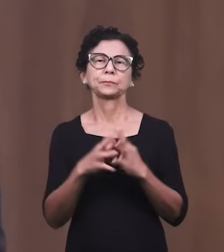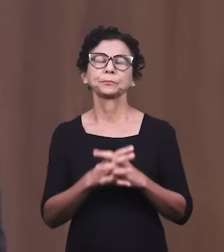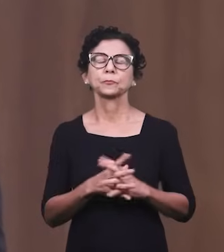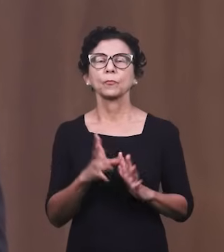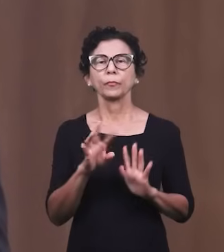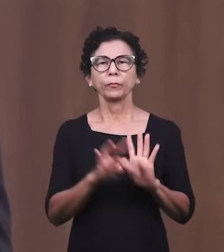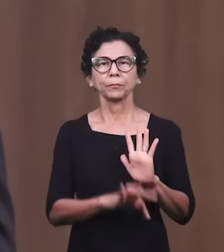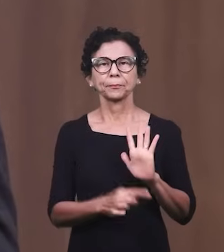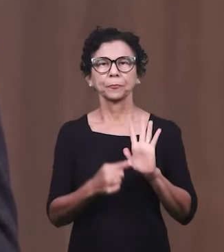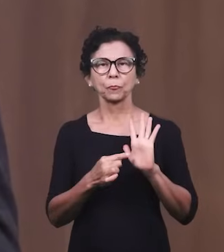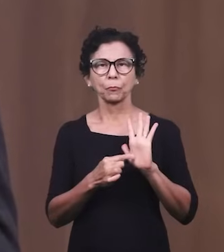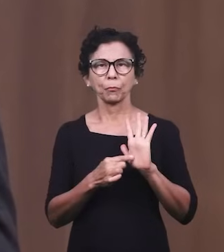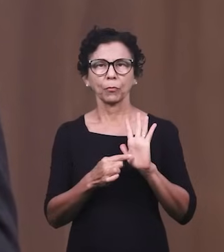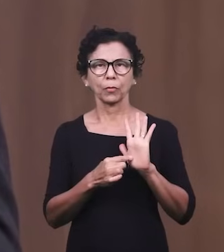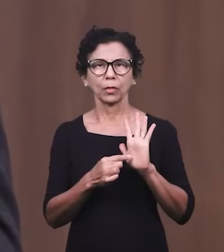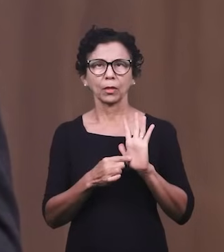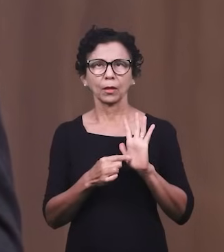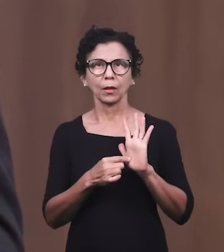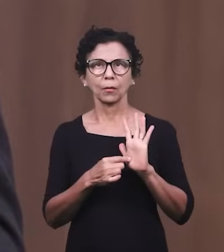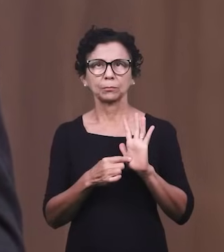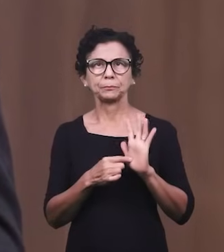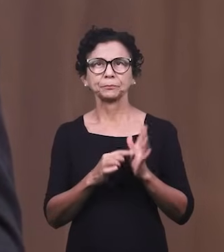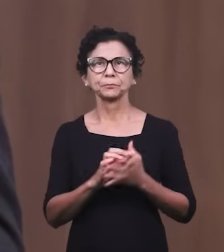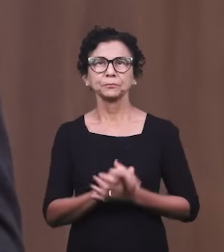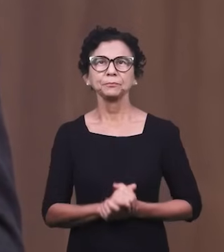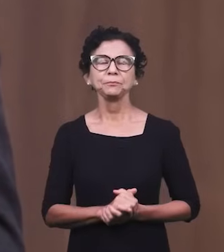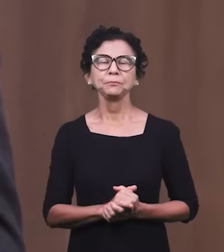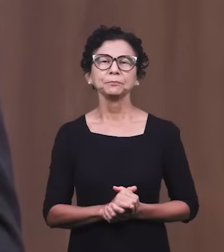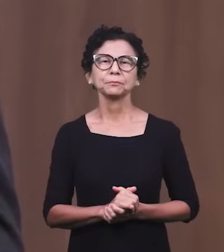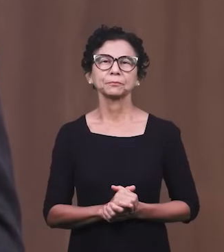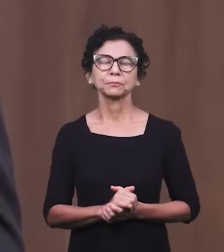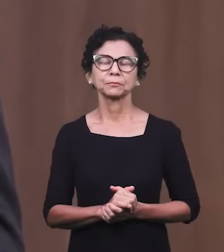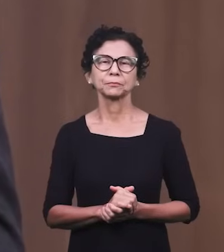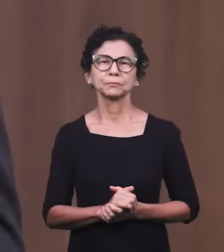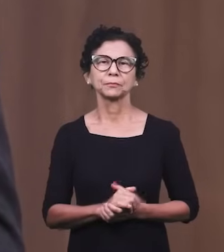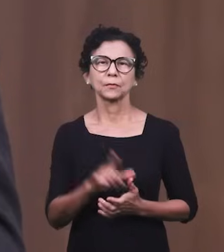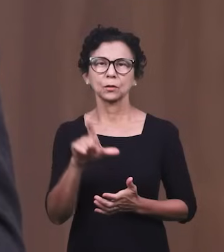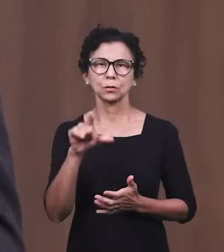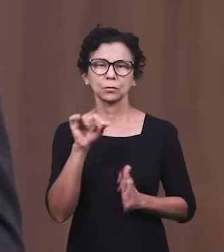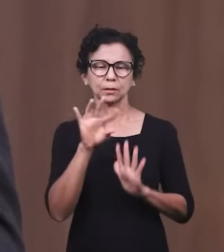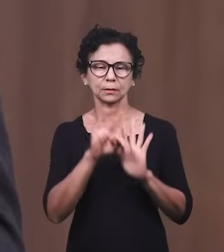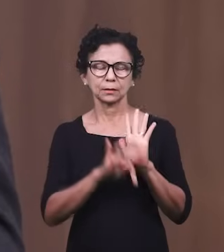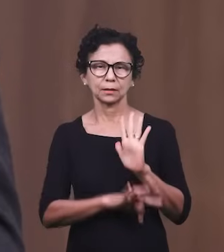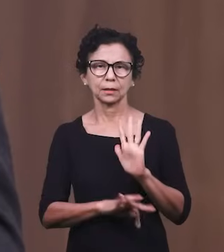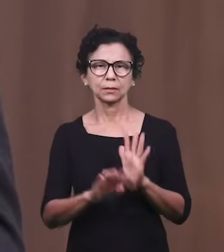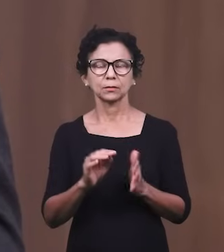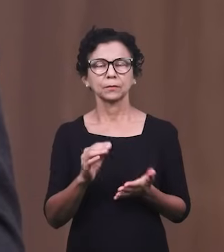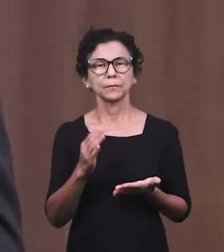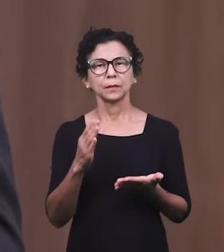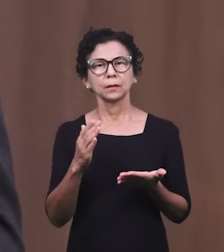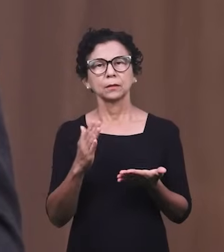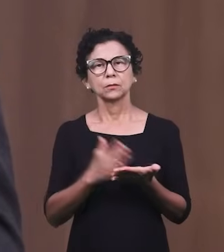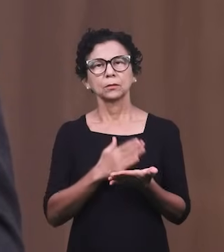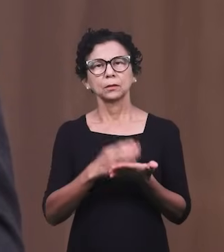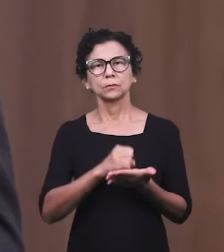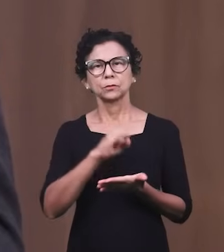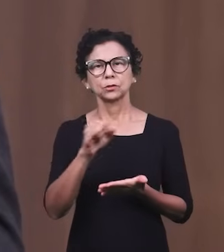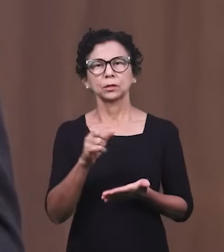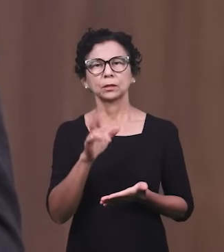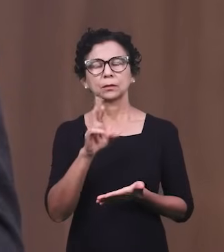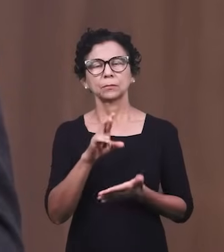separado aqui o texto né porque eu a gente já sabia que a irmã ia falar sobre isso que é Jeremias 48